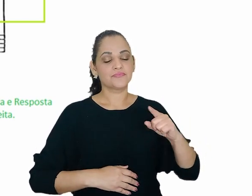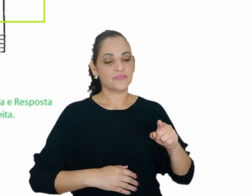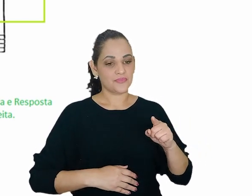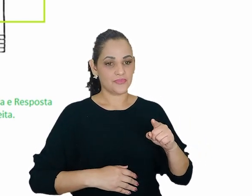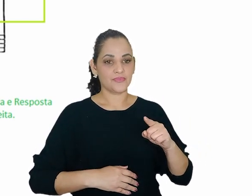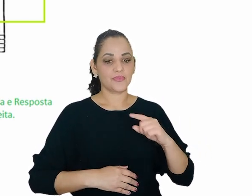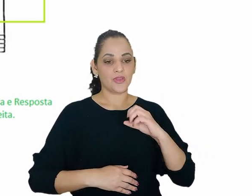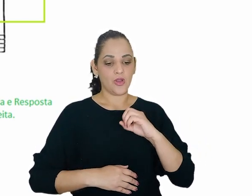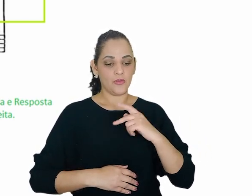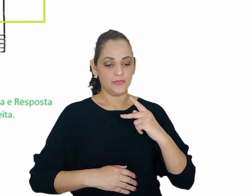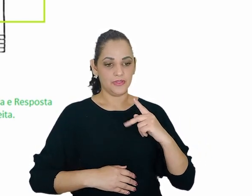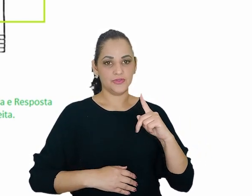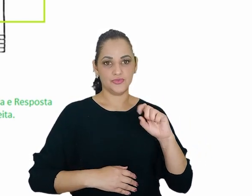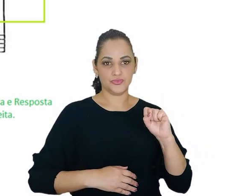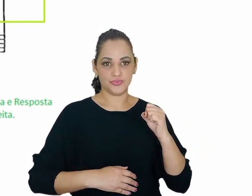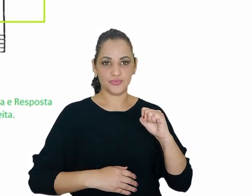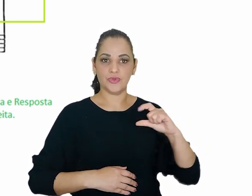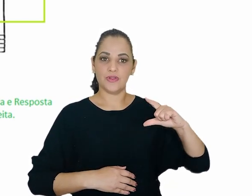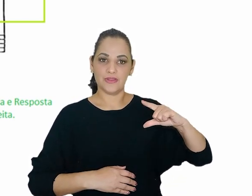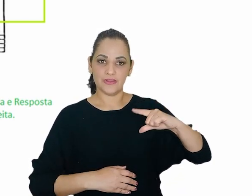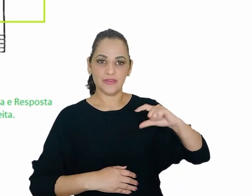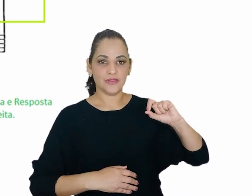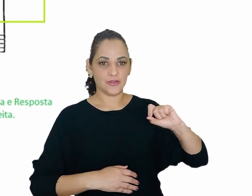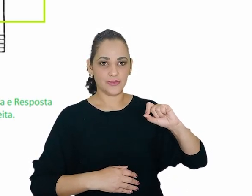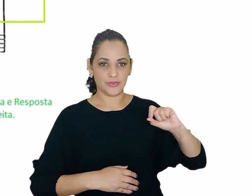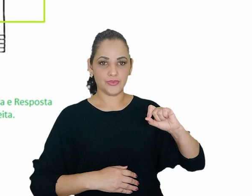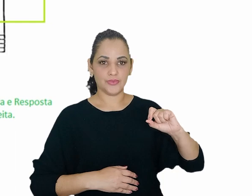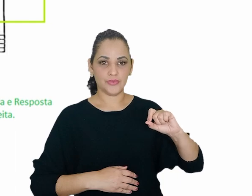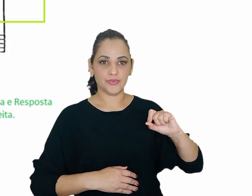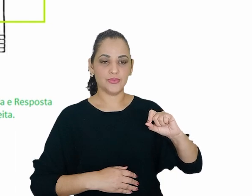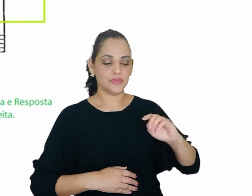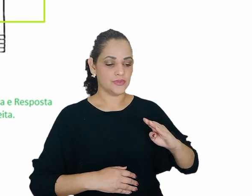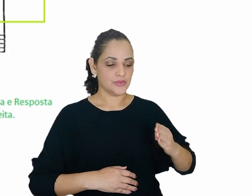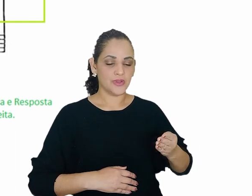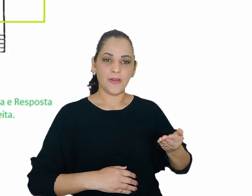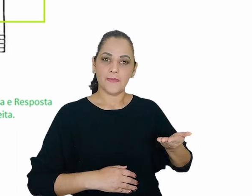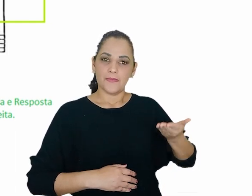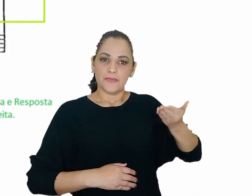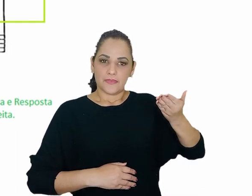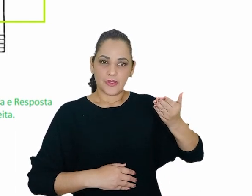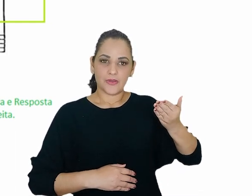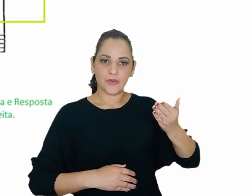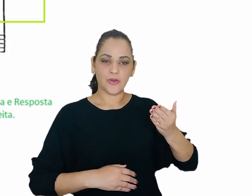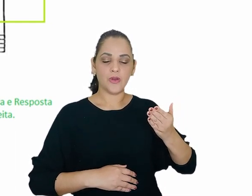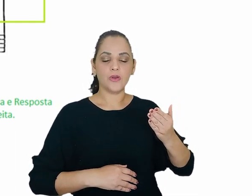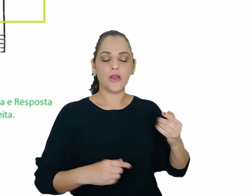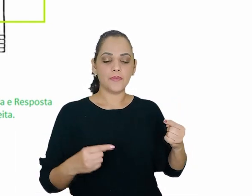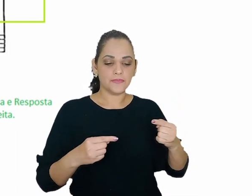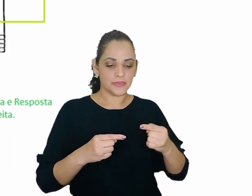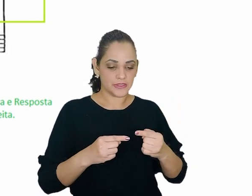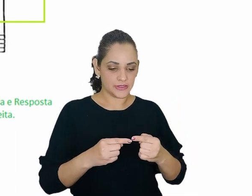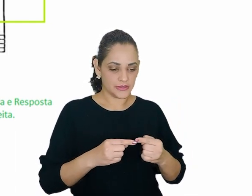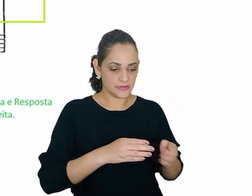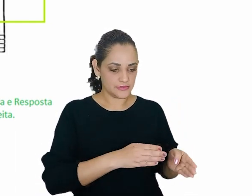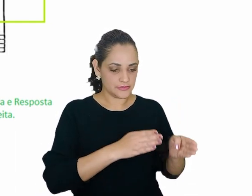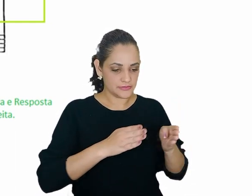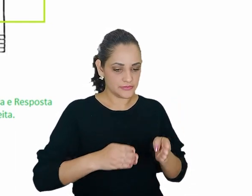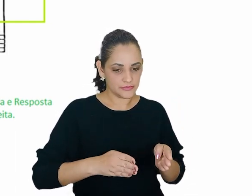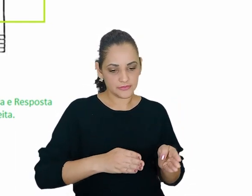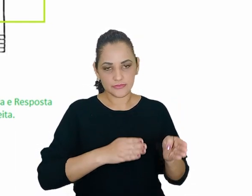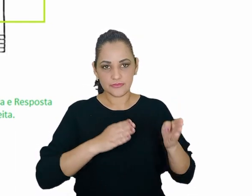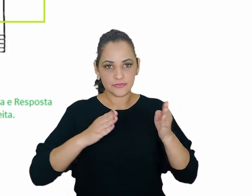maior. Este tema combina dois períodos com uma extensão de frase intermediária, realizando assim